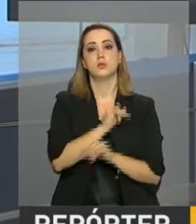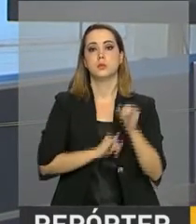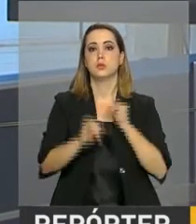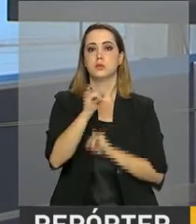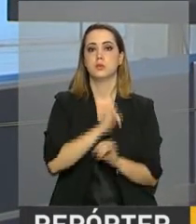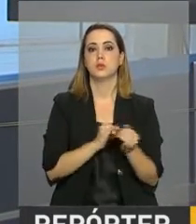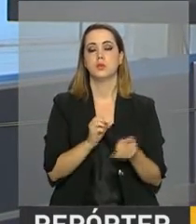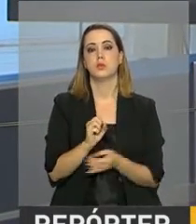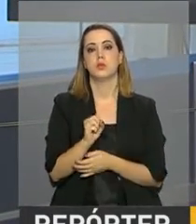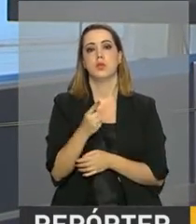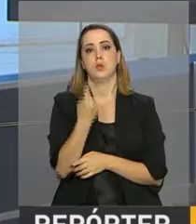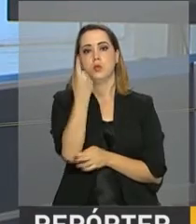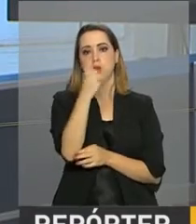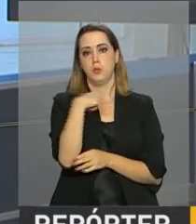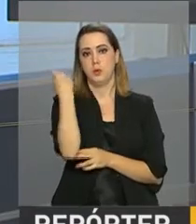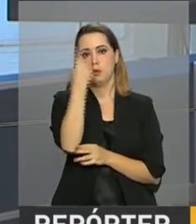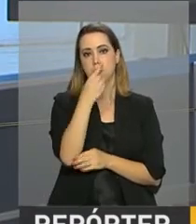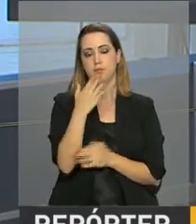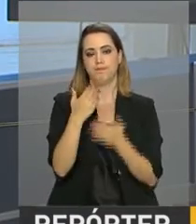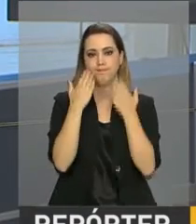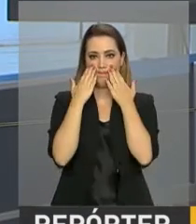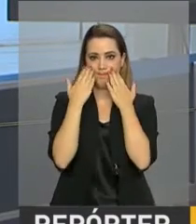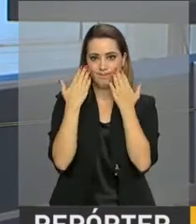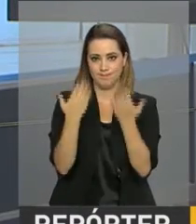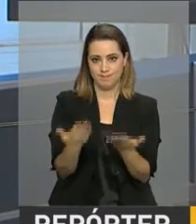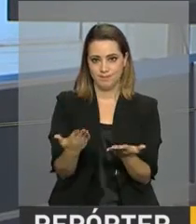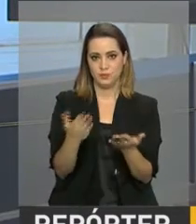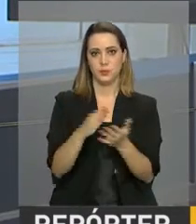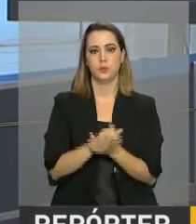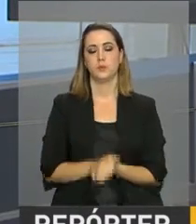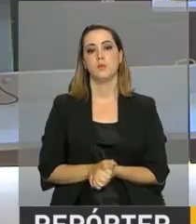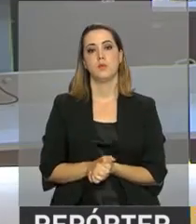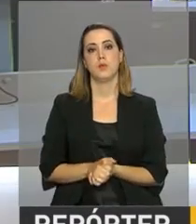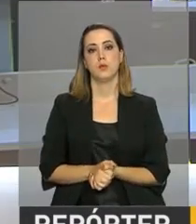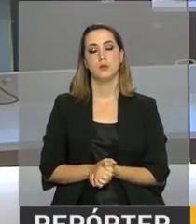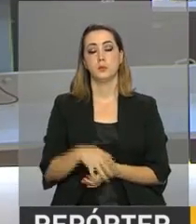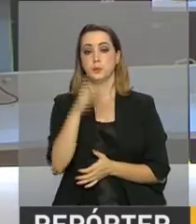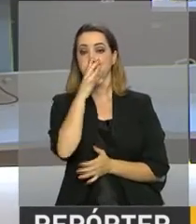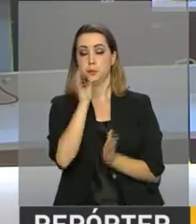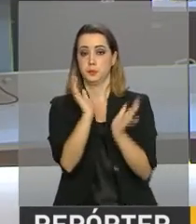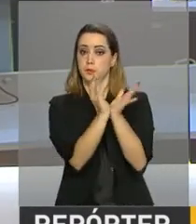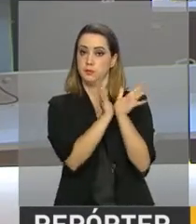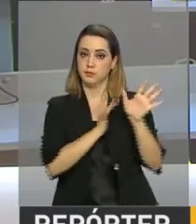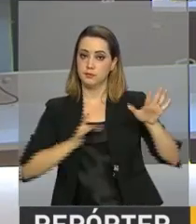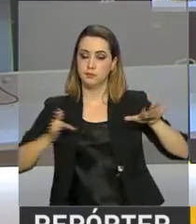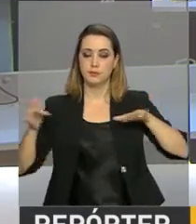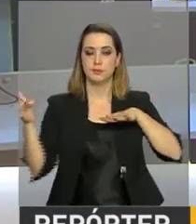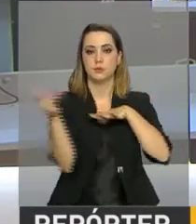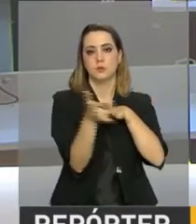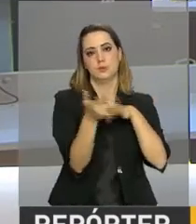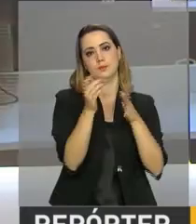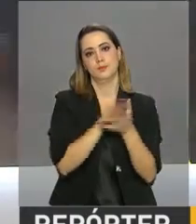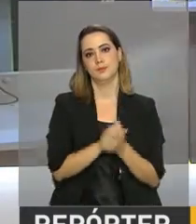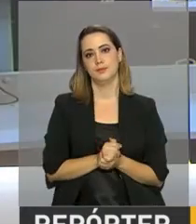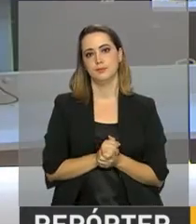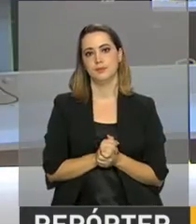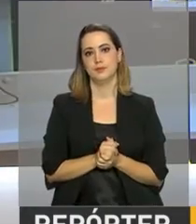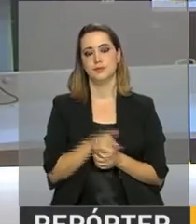outras informações ou daqui a uma hora na próxima edição do Repórter NBR. Acompanhe as novidades também pelas nossas redes